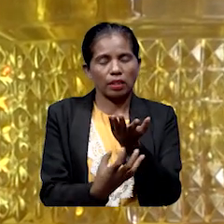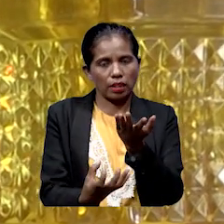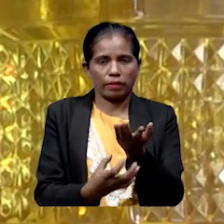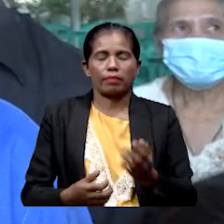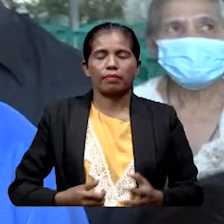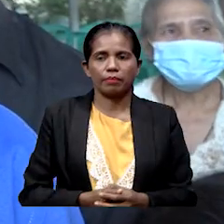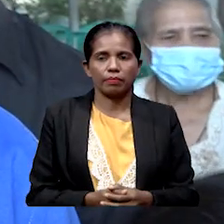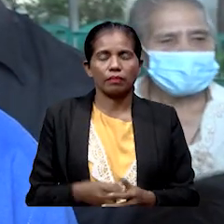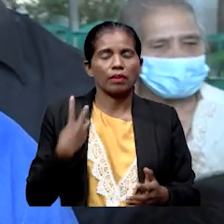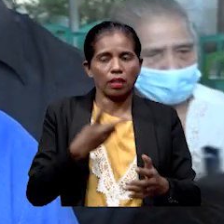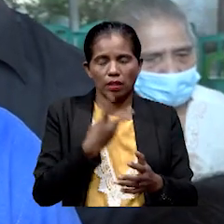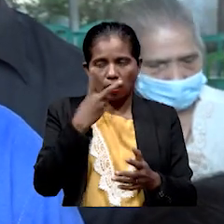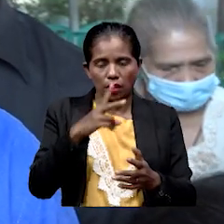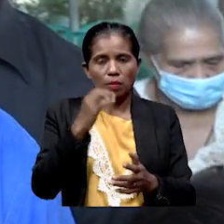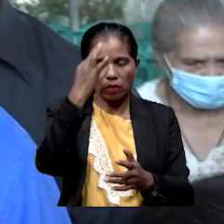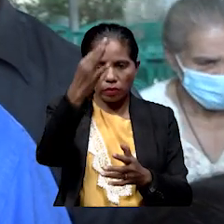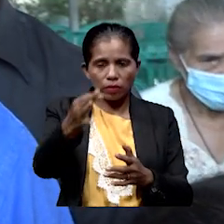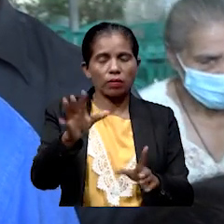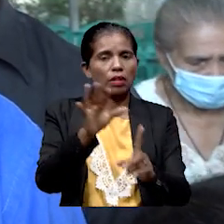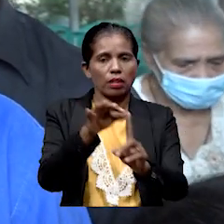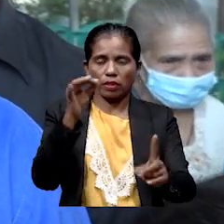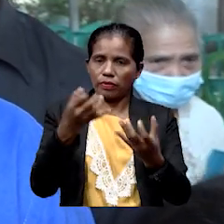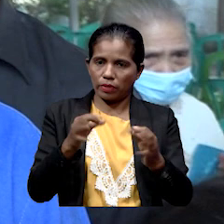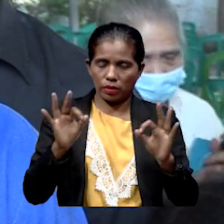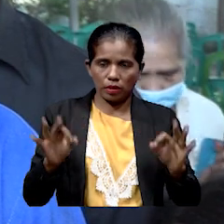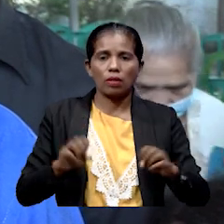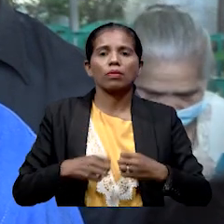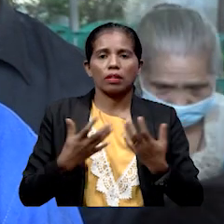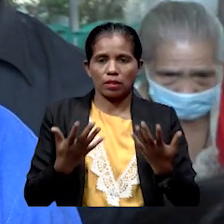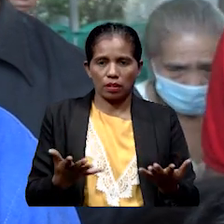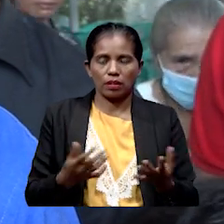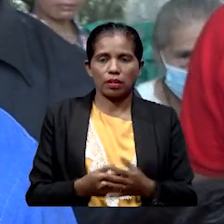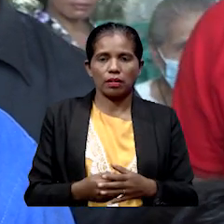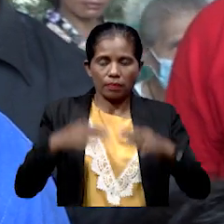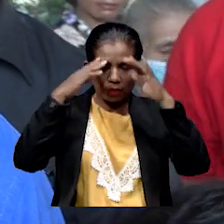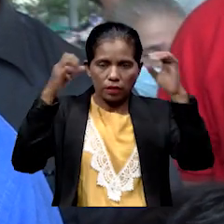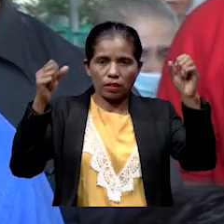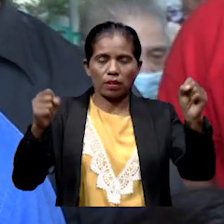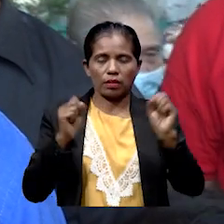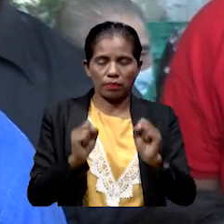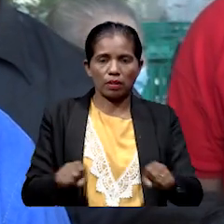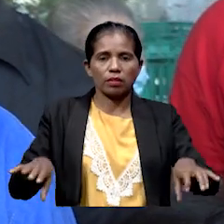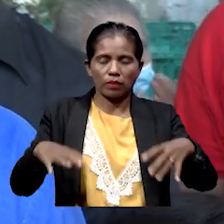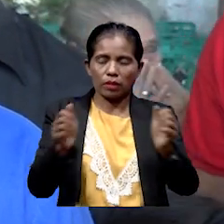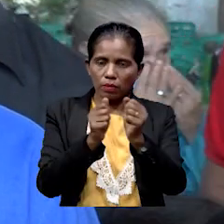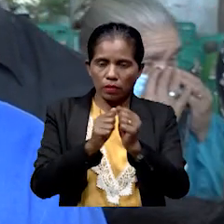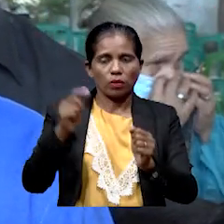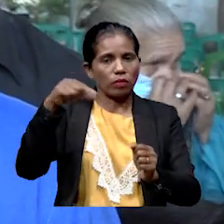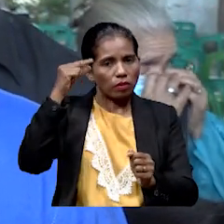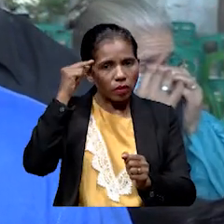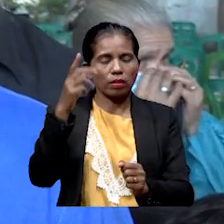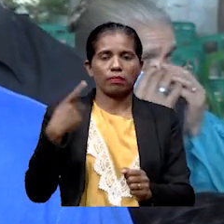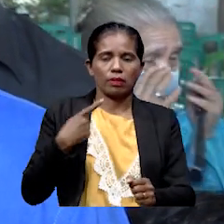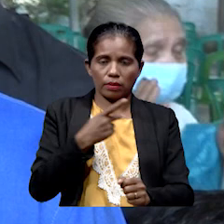sirané, arei agora ba oin eleição liuana, oinção. Presidente, pelo serviço ao governo, ao parlamento,